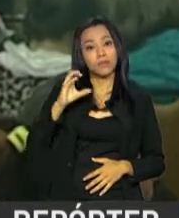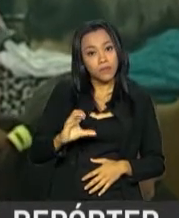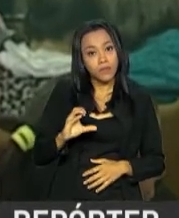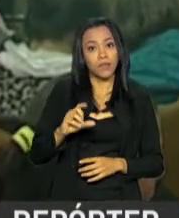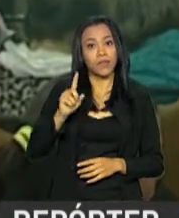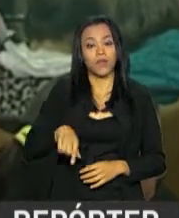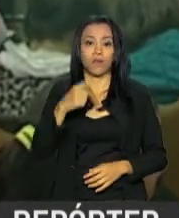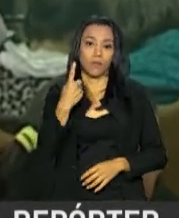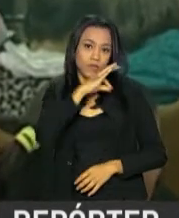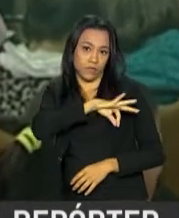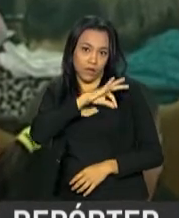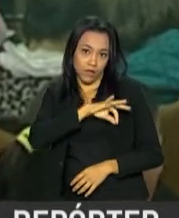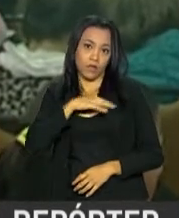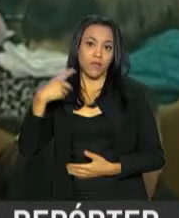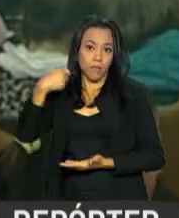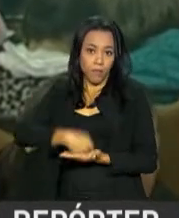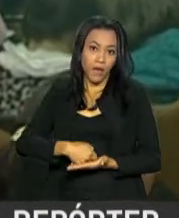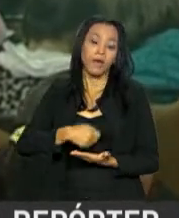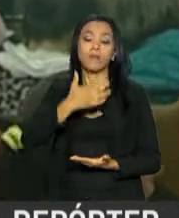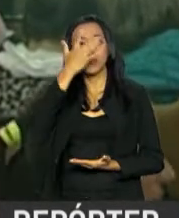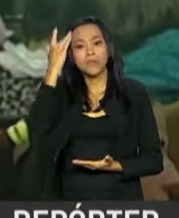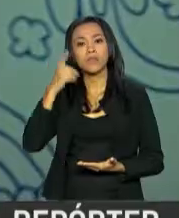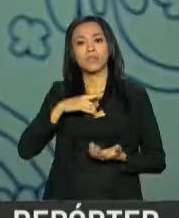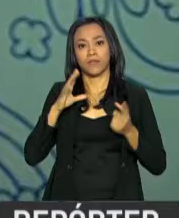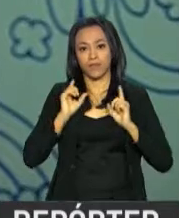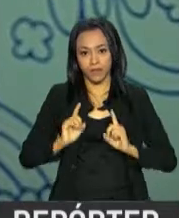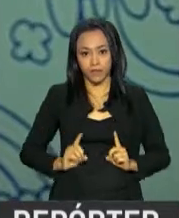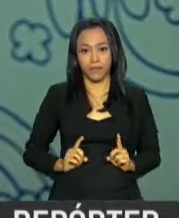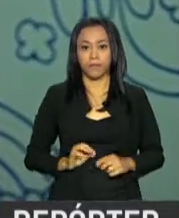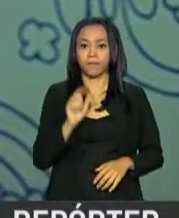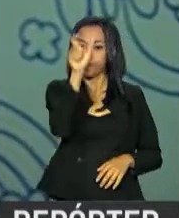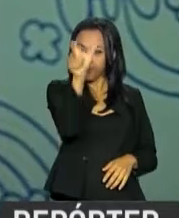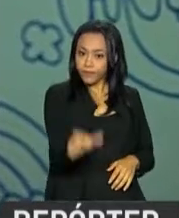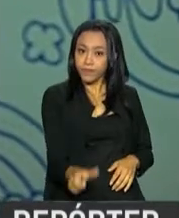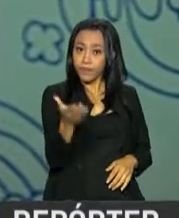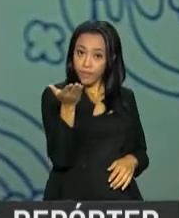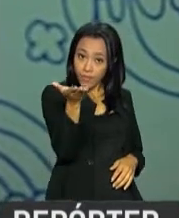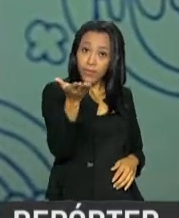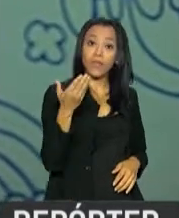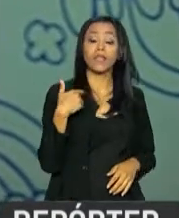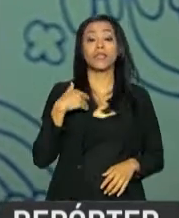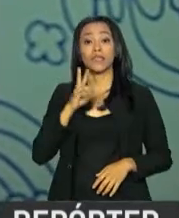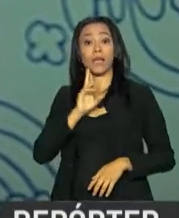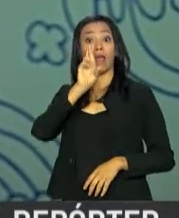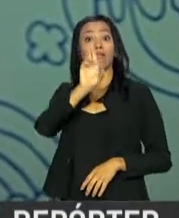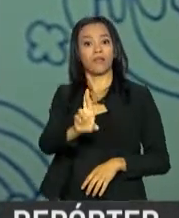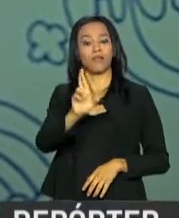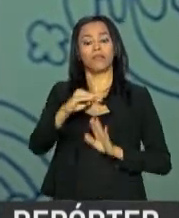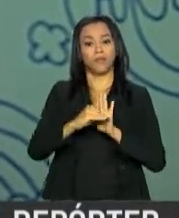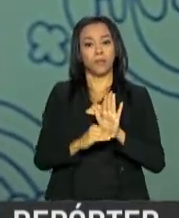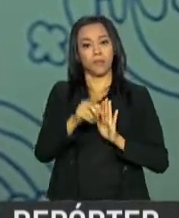equivale a um salário mínimo e é pago para pessoas com deficiência. A embaixadora do Programa, a primeira-dama Marcela Temer,